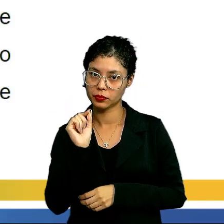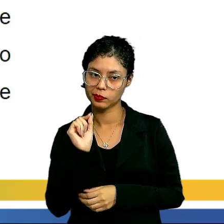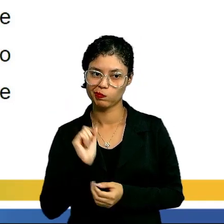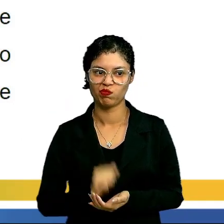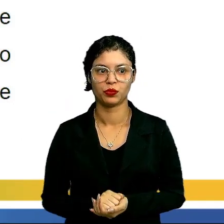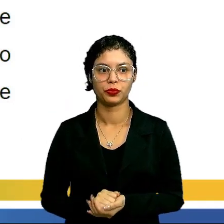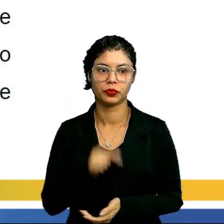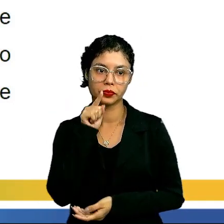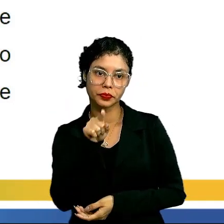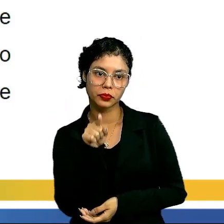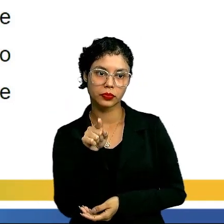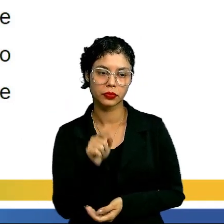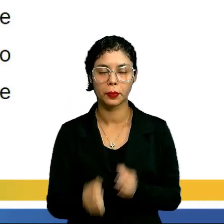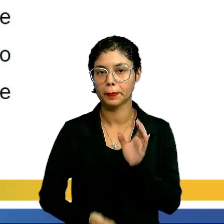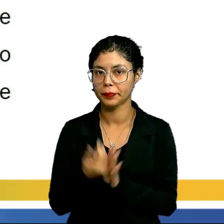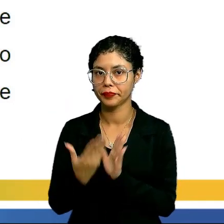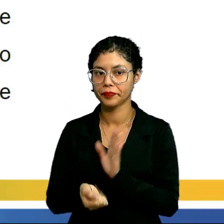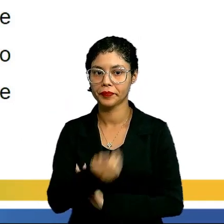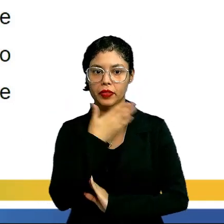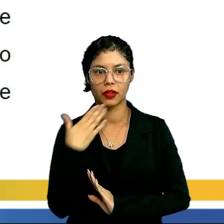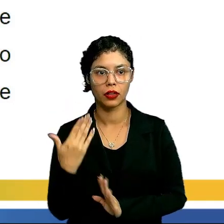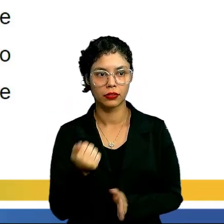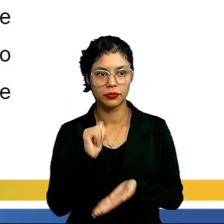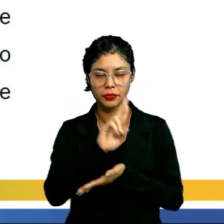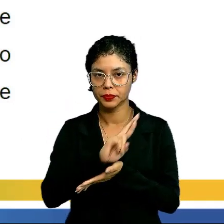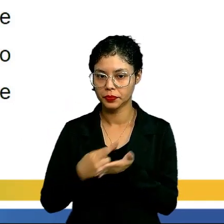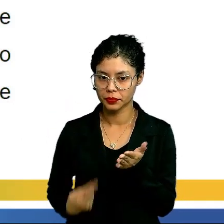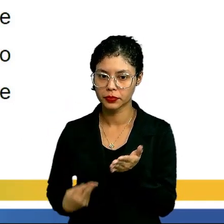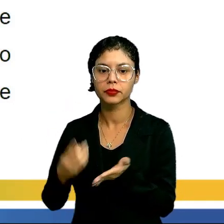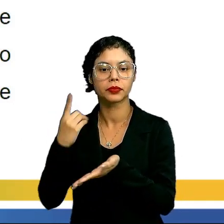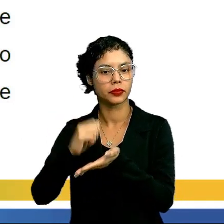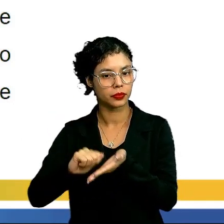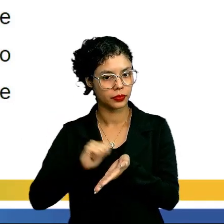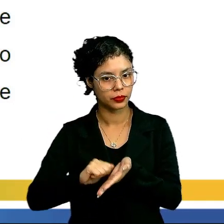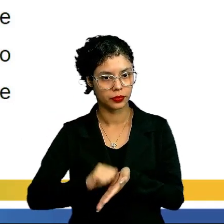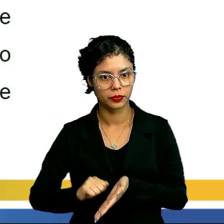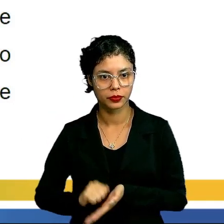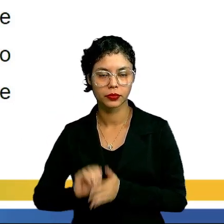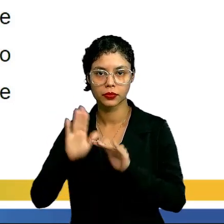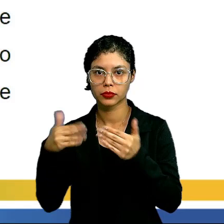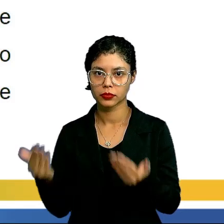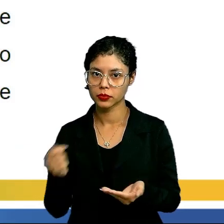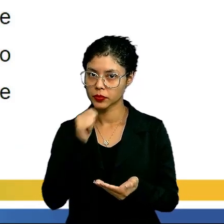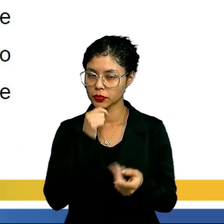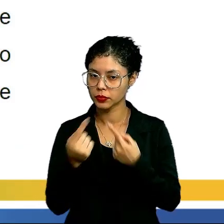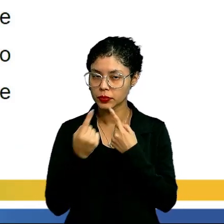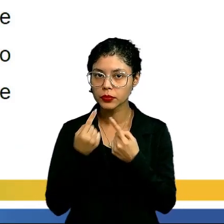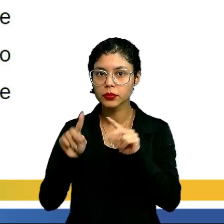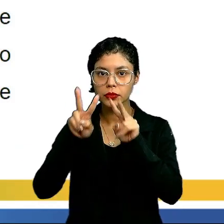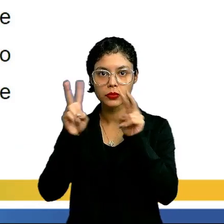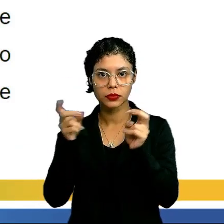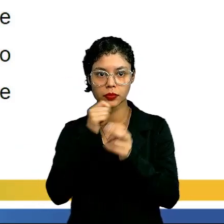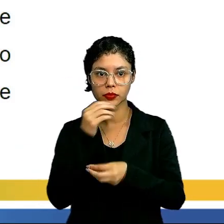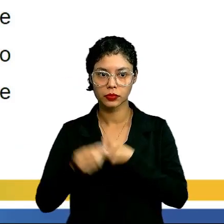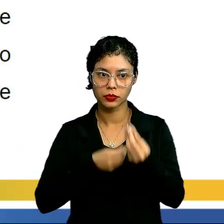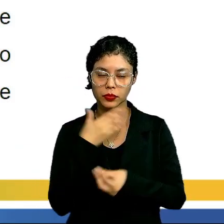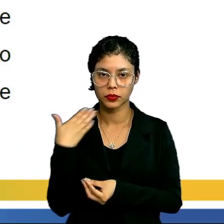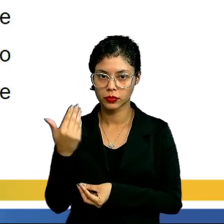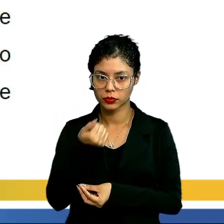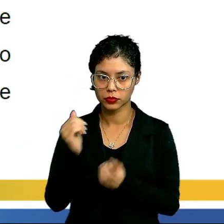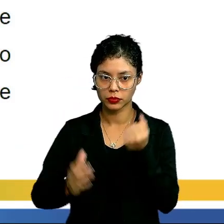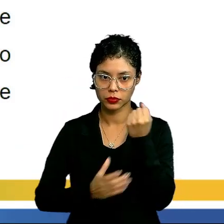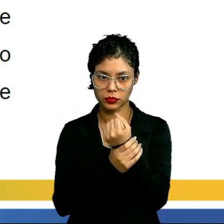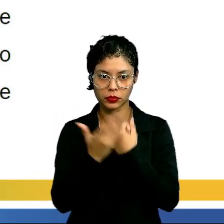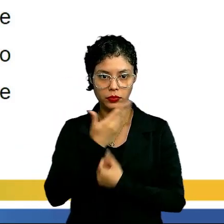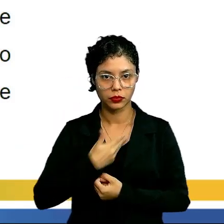aí: você deverá produzir um texto dissertativo, argumentativo, no qual discutirá o tema como melhorar a